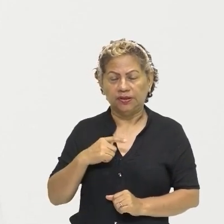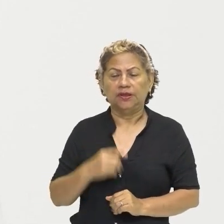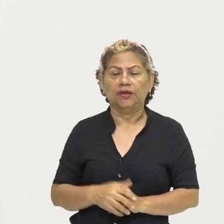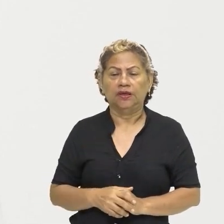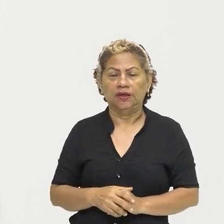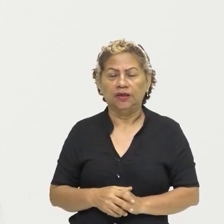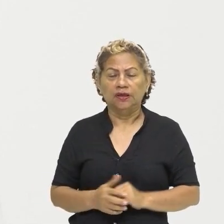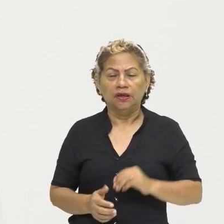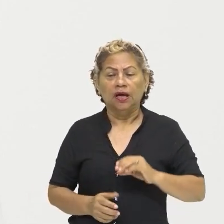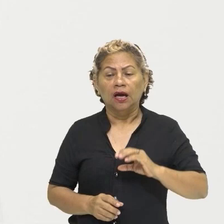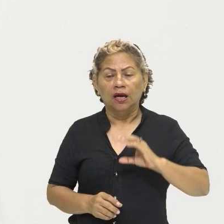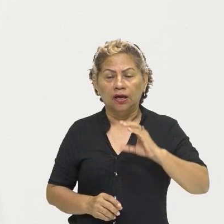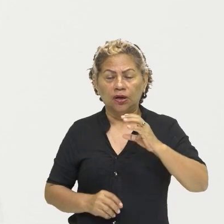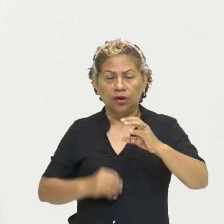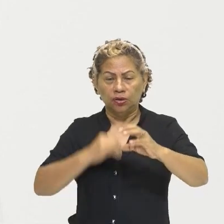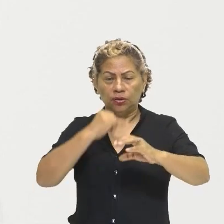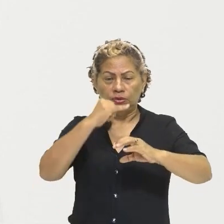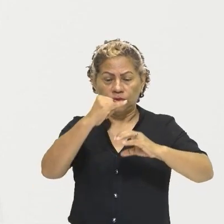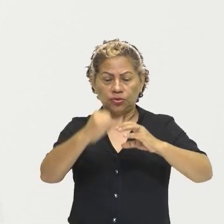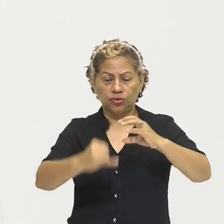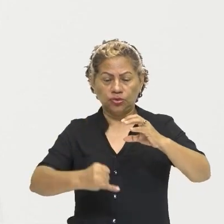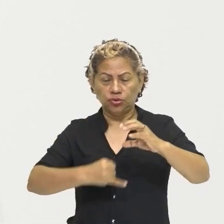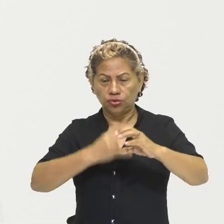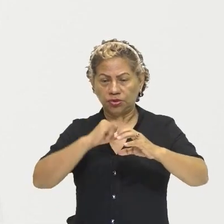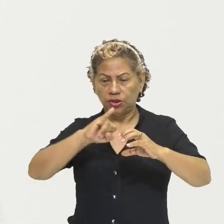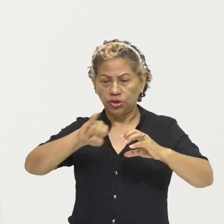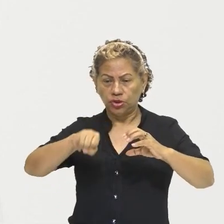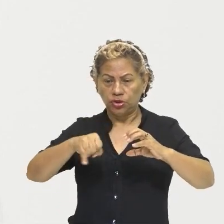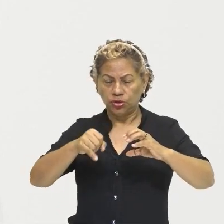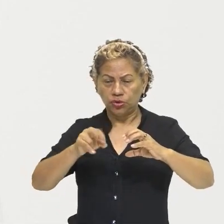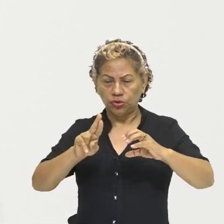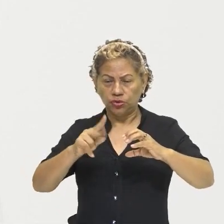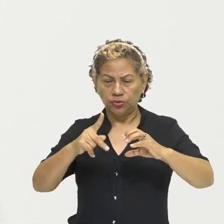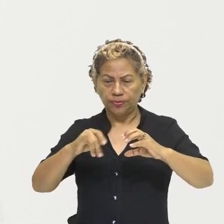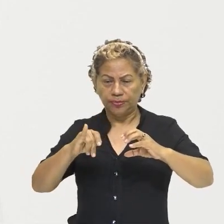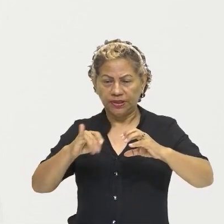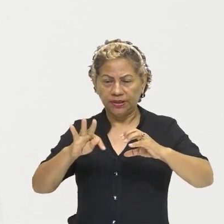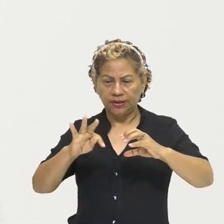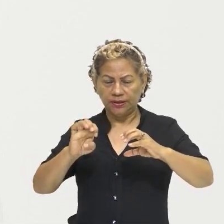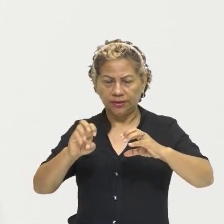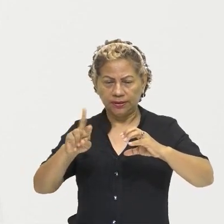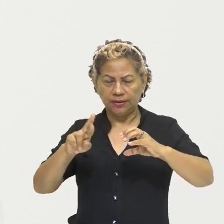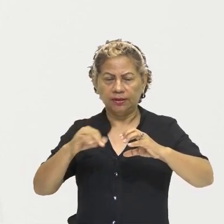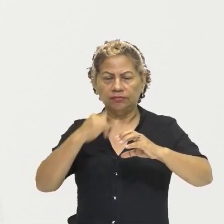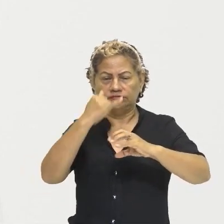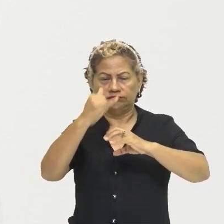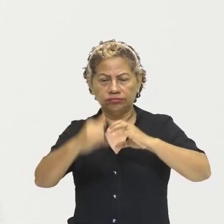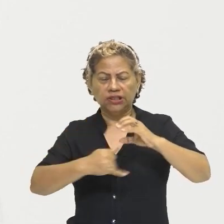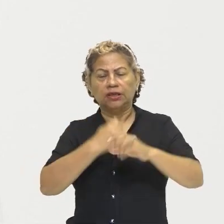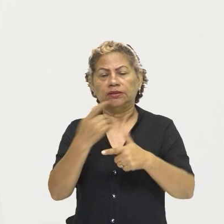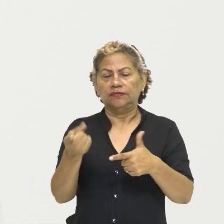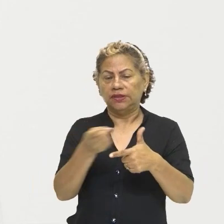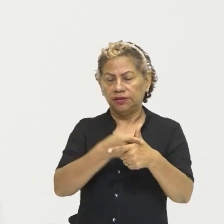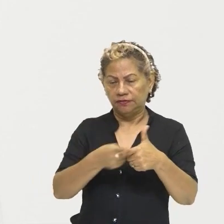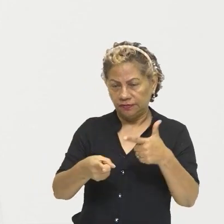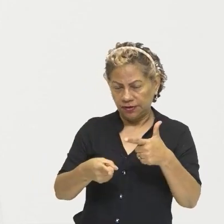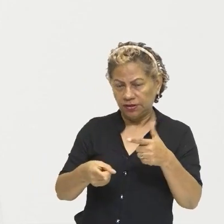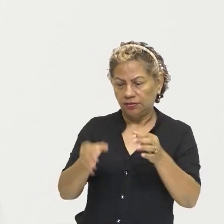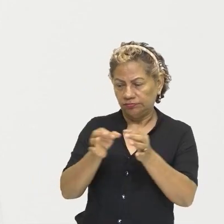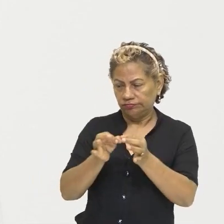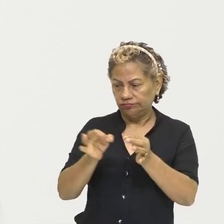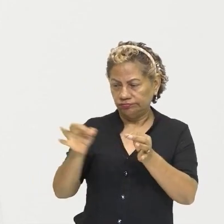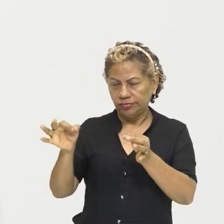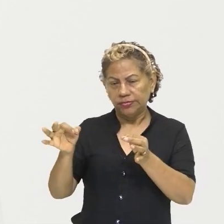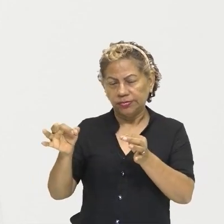pelo período da Terra, período de Júpiter dividido pelo período da Terra ao